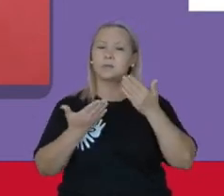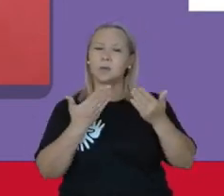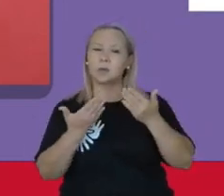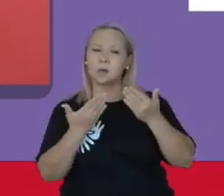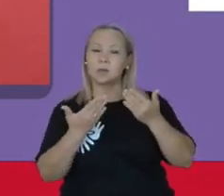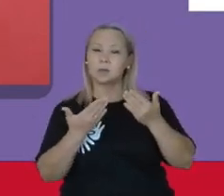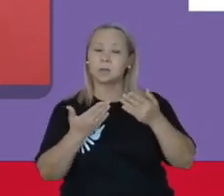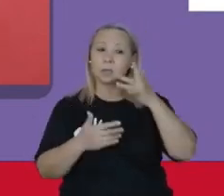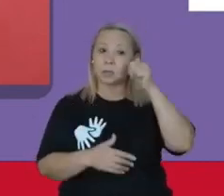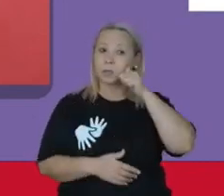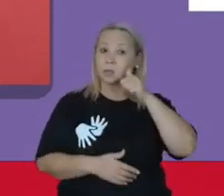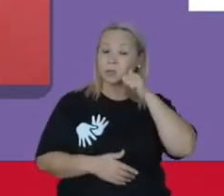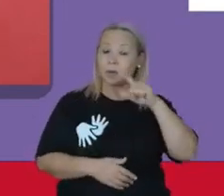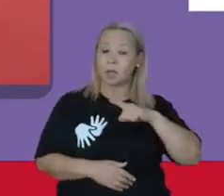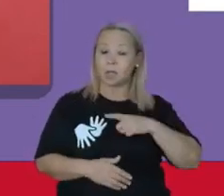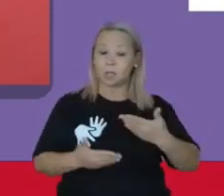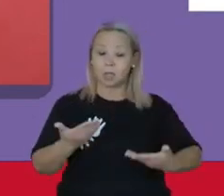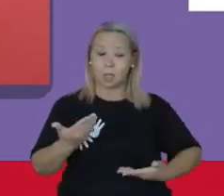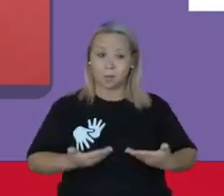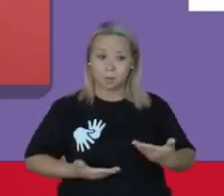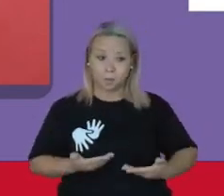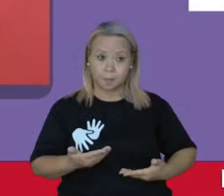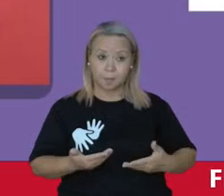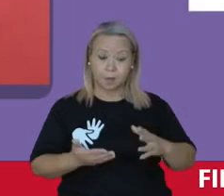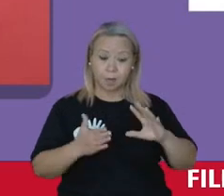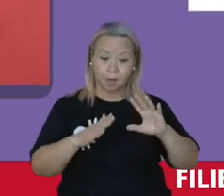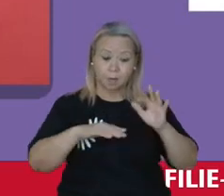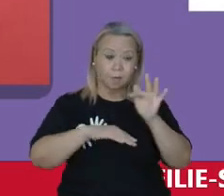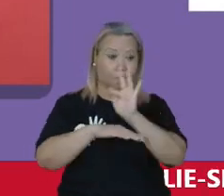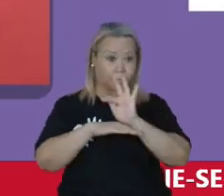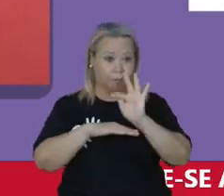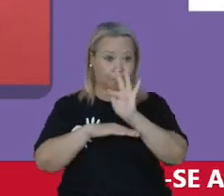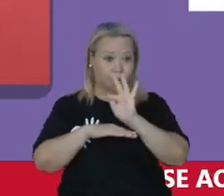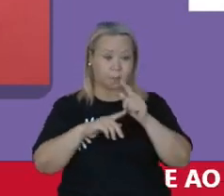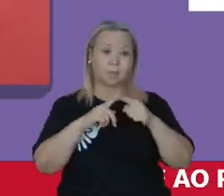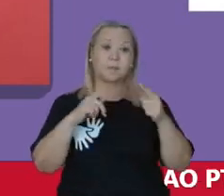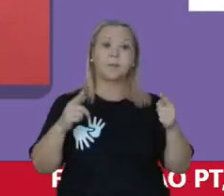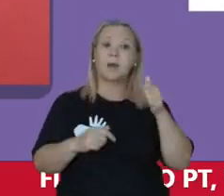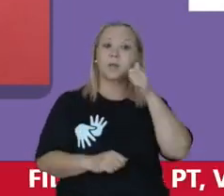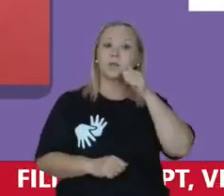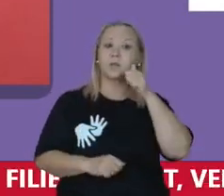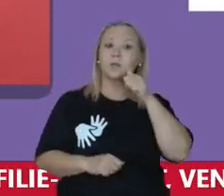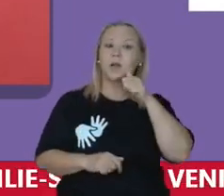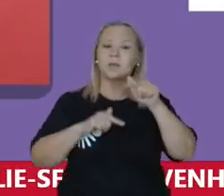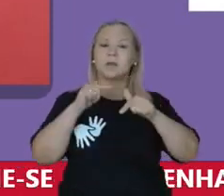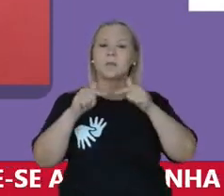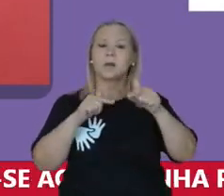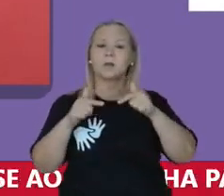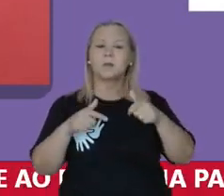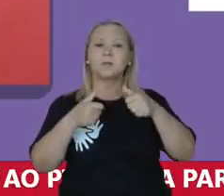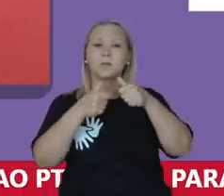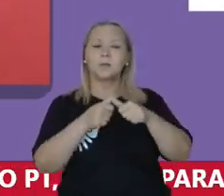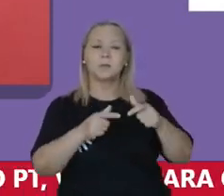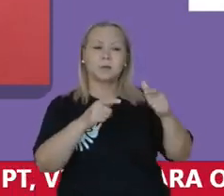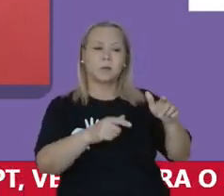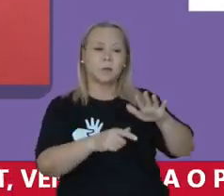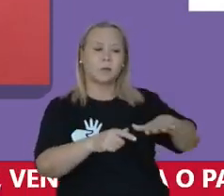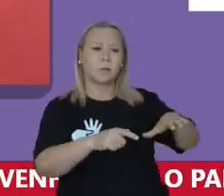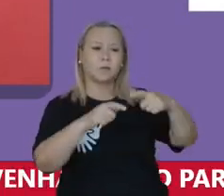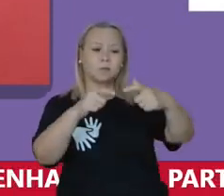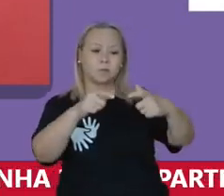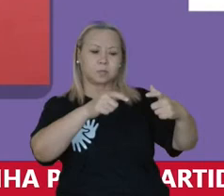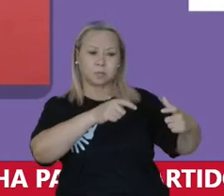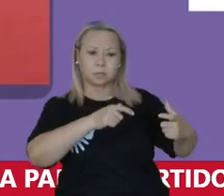empregos formais, mas de mulheres trabalhadoras que estão em outros espaços. A classe trabalhadora é bastante